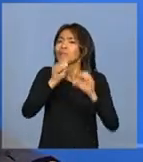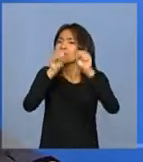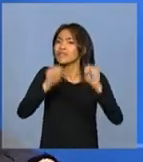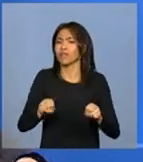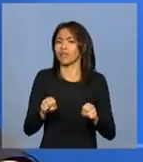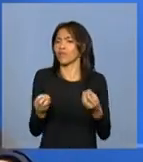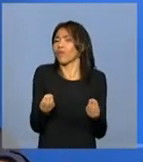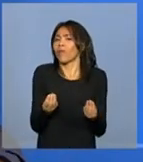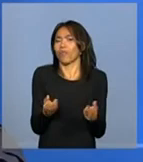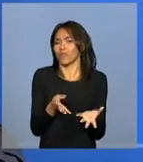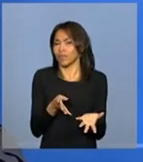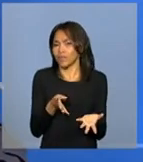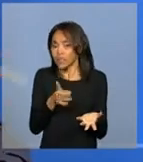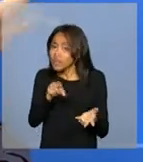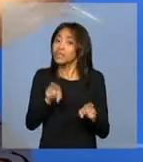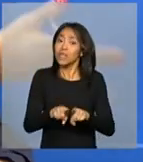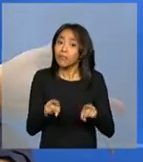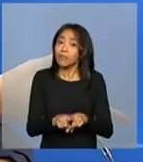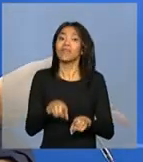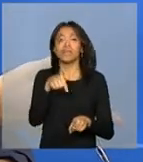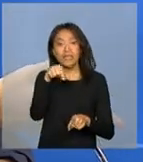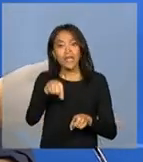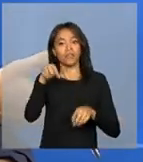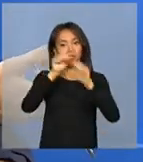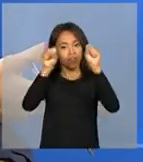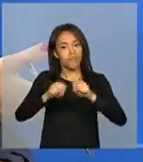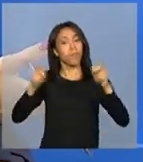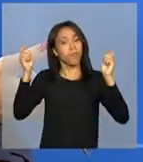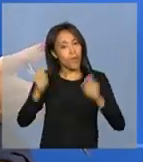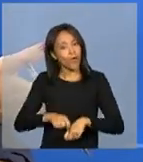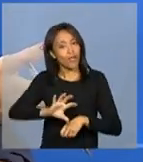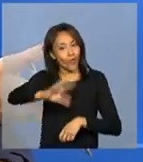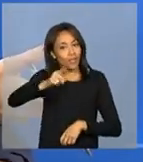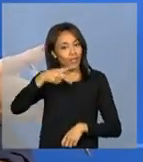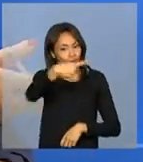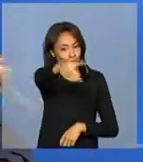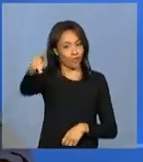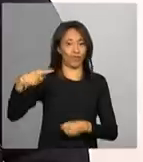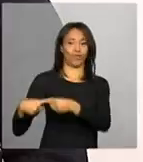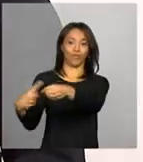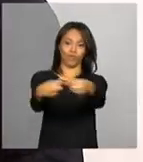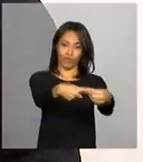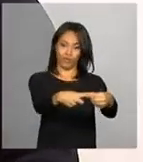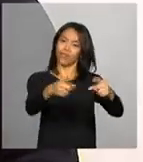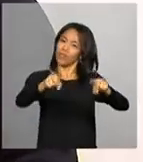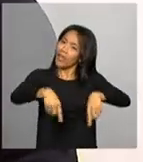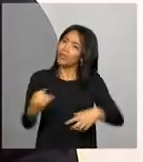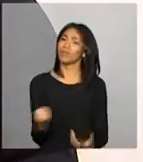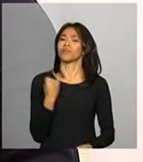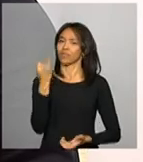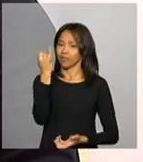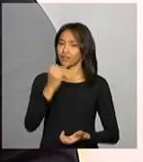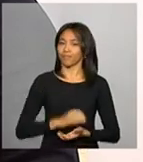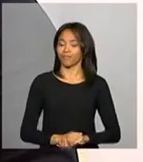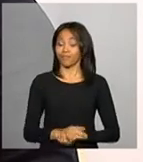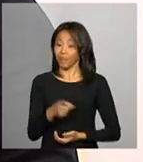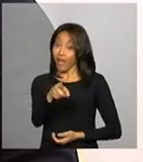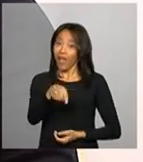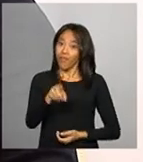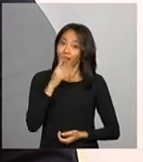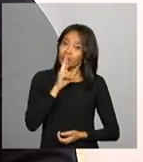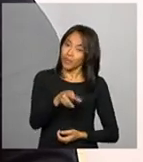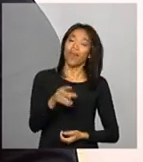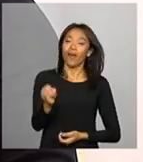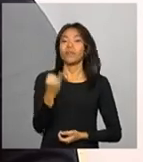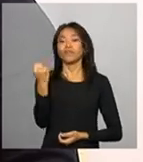e principalmente fazê-lo funcionar no seu município não é Simone e é isso é muito importante né Adriana igual ao